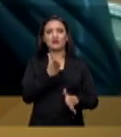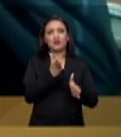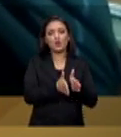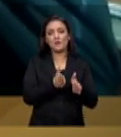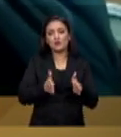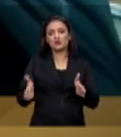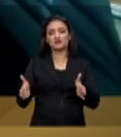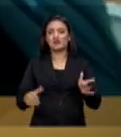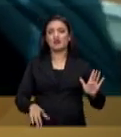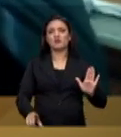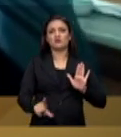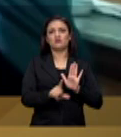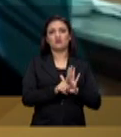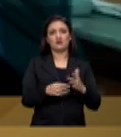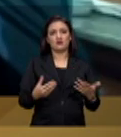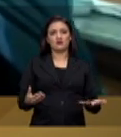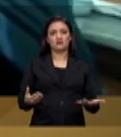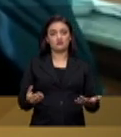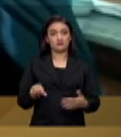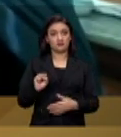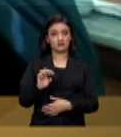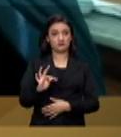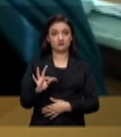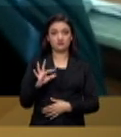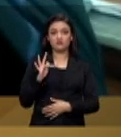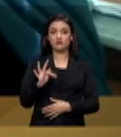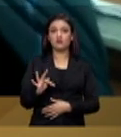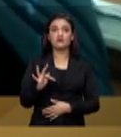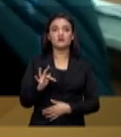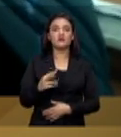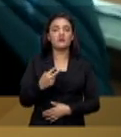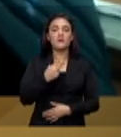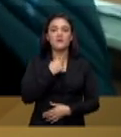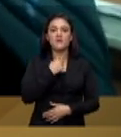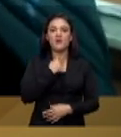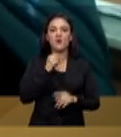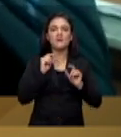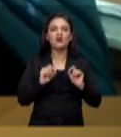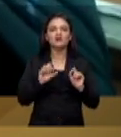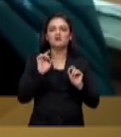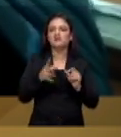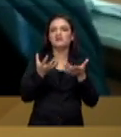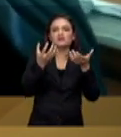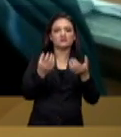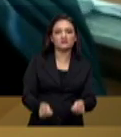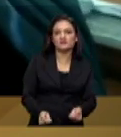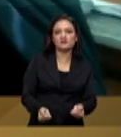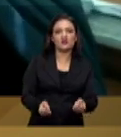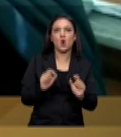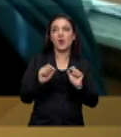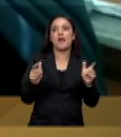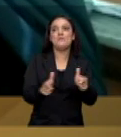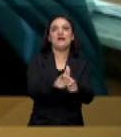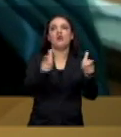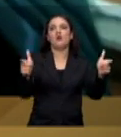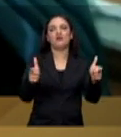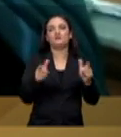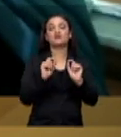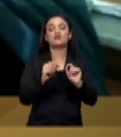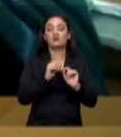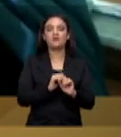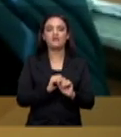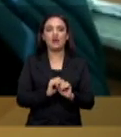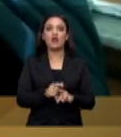não pode simplesmente adotar a máxima popular: faça o que eu digo, mas não faça o que